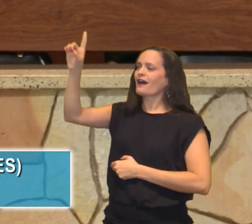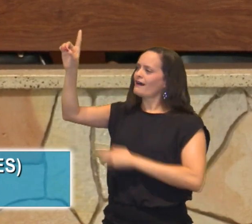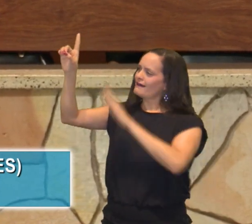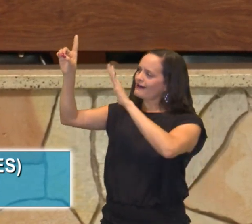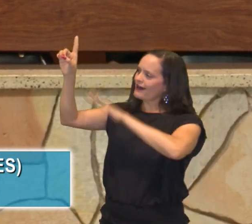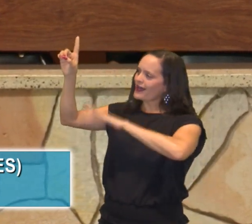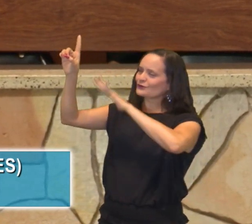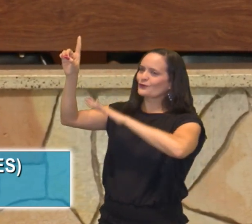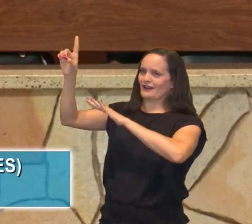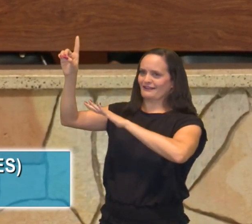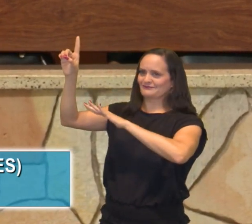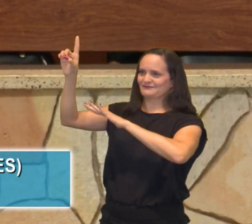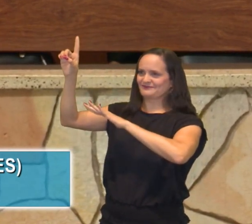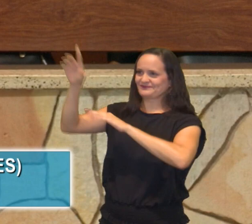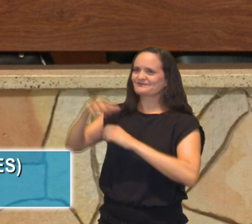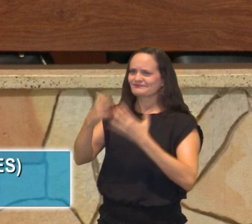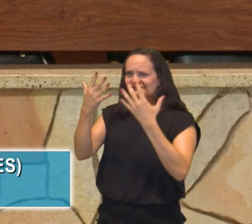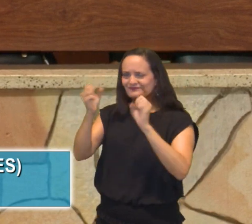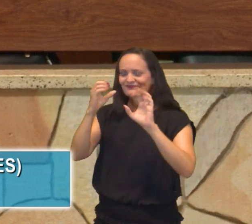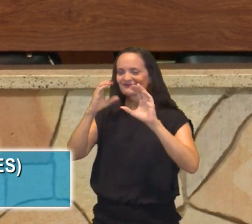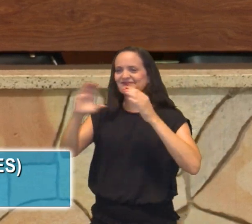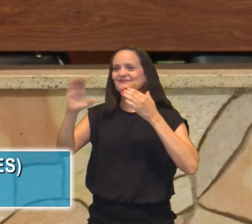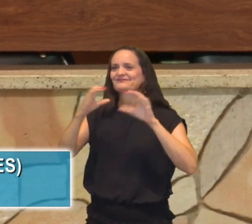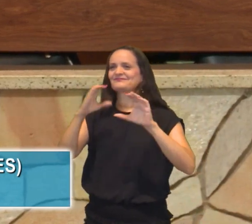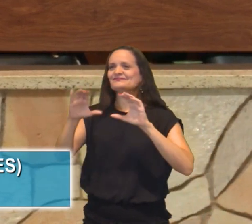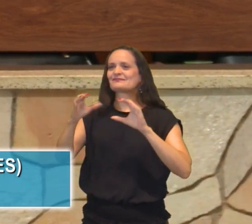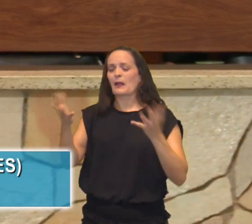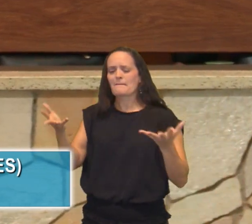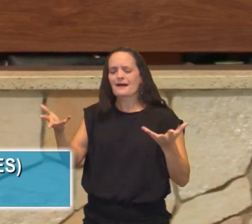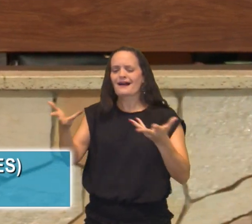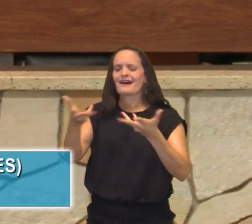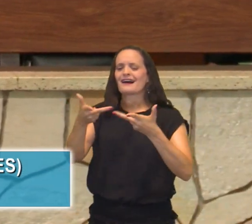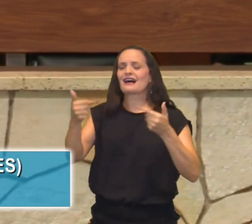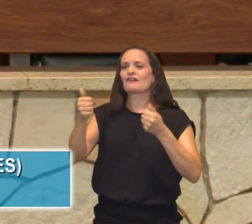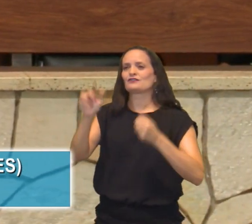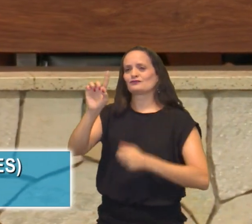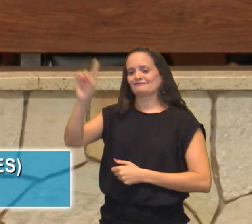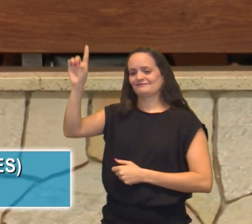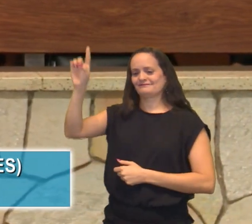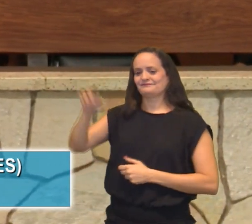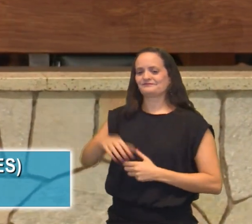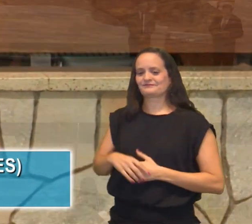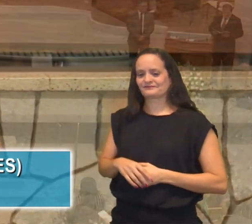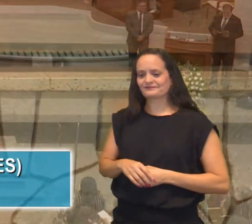sua santidade. Então cantemos, maravilhoso és Senhor.